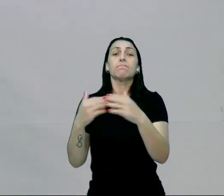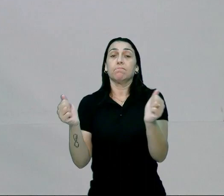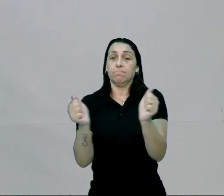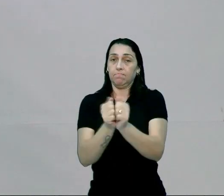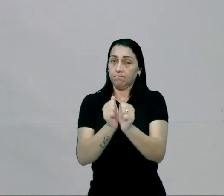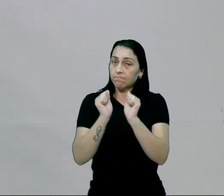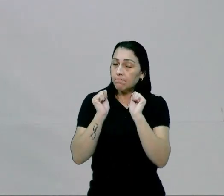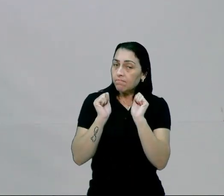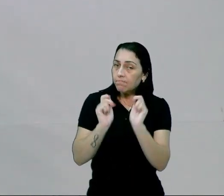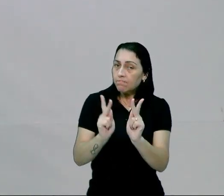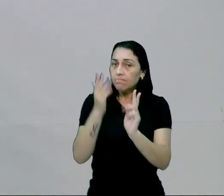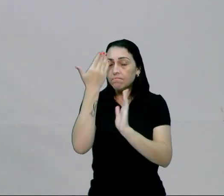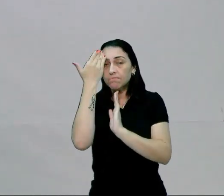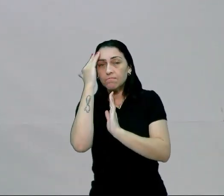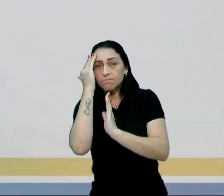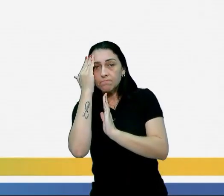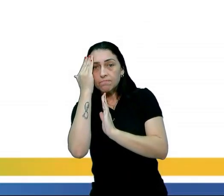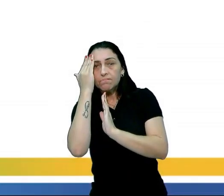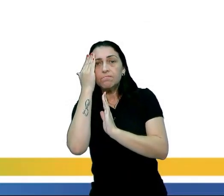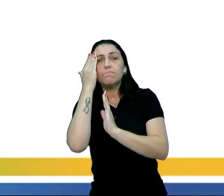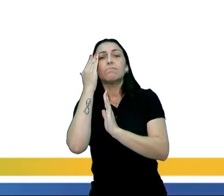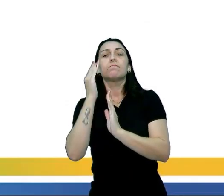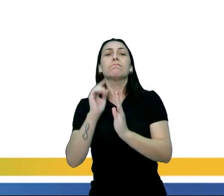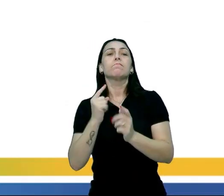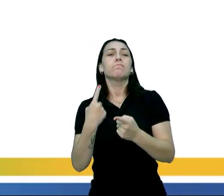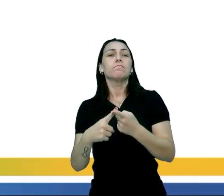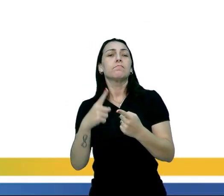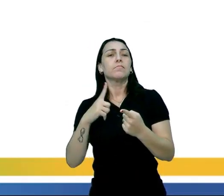integralmente. Tranquilo? Compreendido isso, a gente avança mais um pouquinho